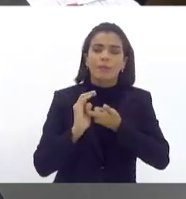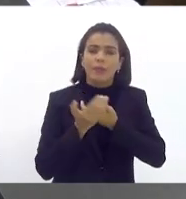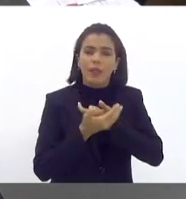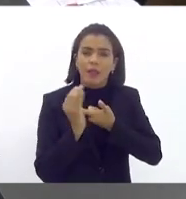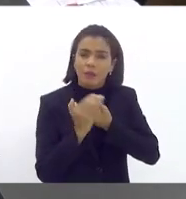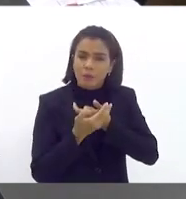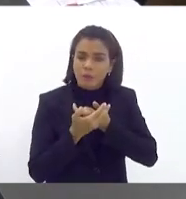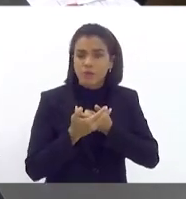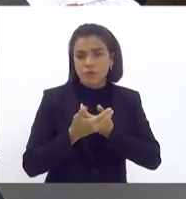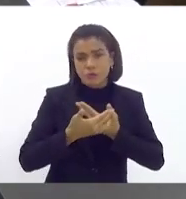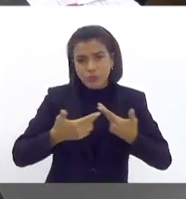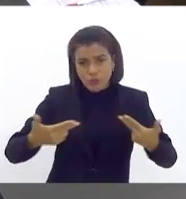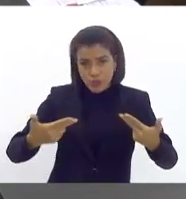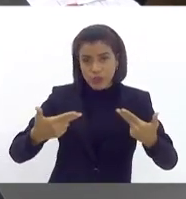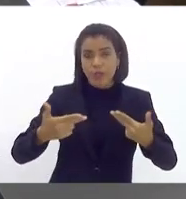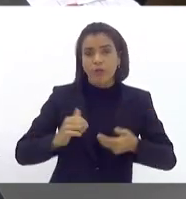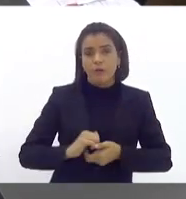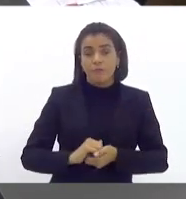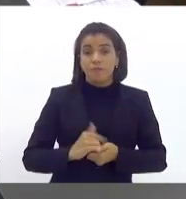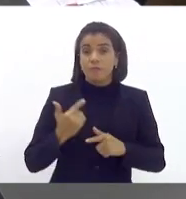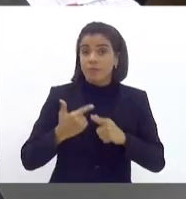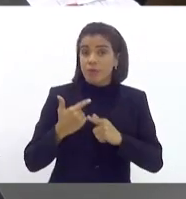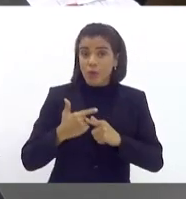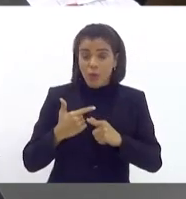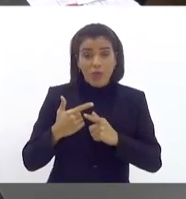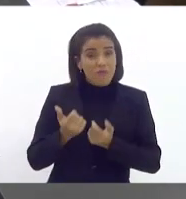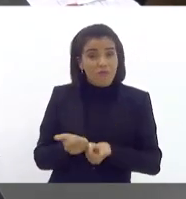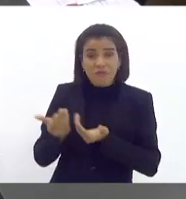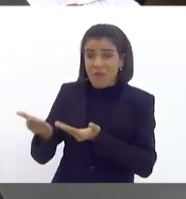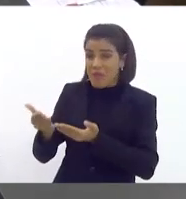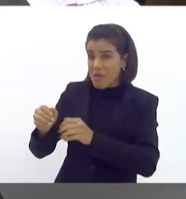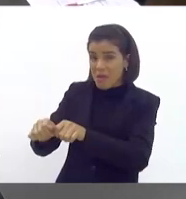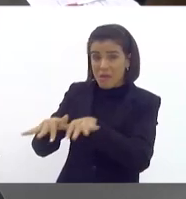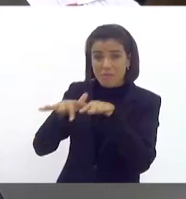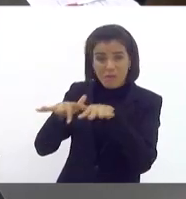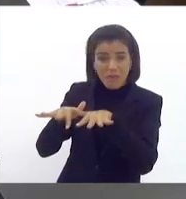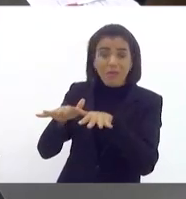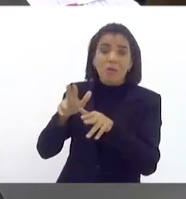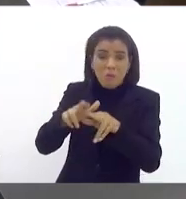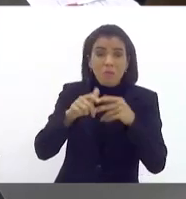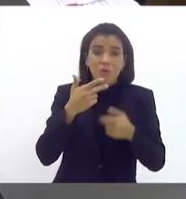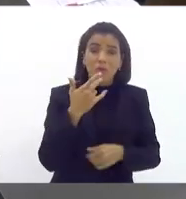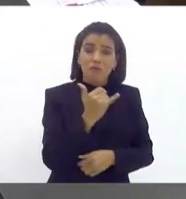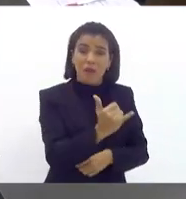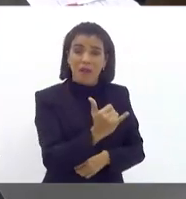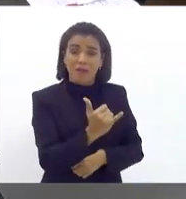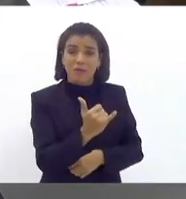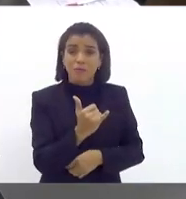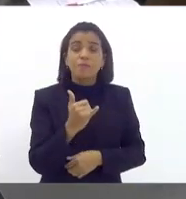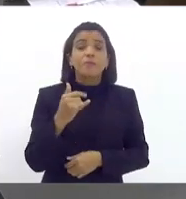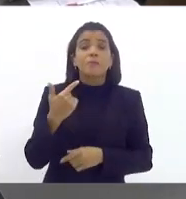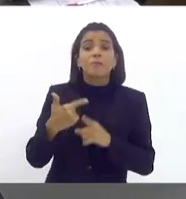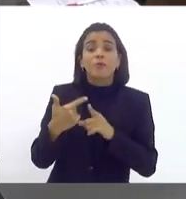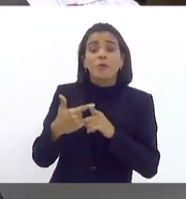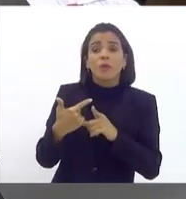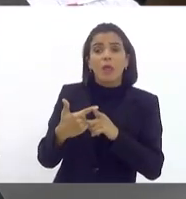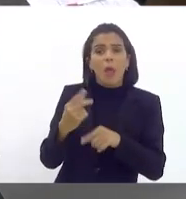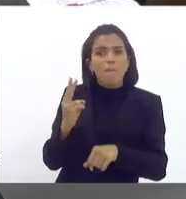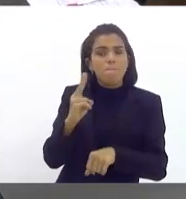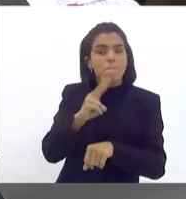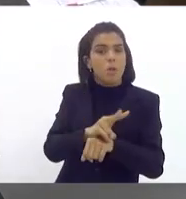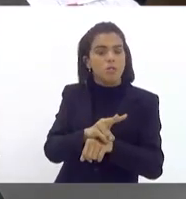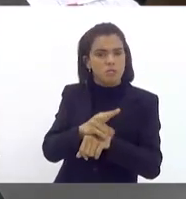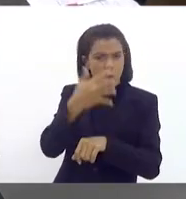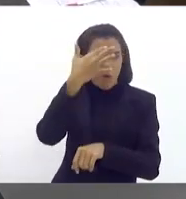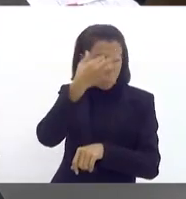não. Até porque deputado, de forma prática, ele vai a plenário. Absolutamente de acordo com não, por isso que eu estou dizendo. Na proteção eu tenho daqueles que